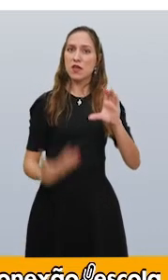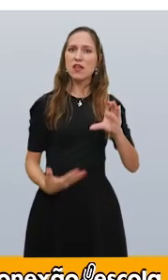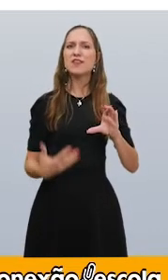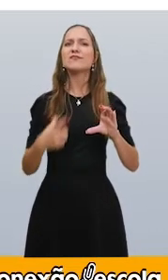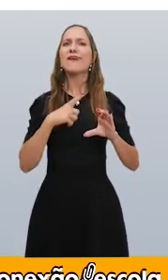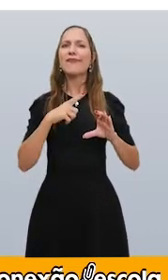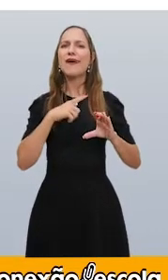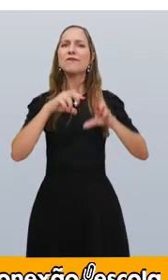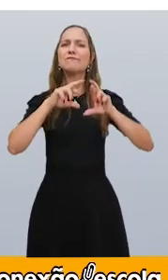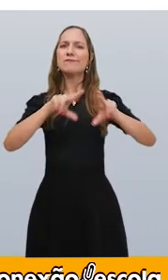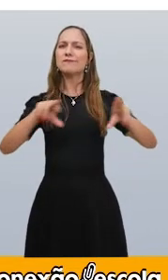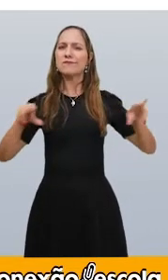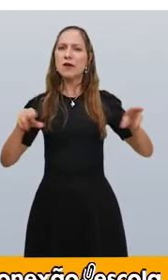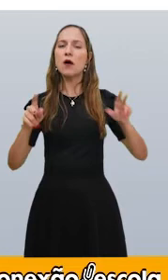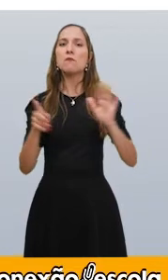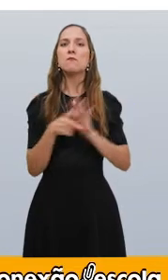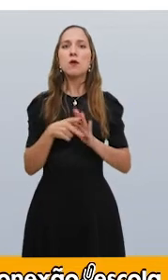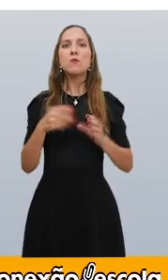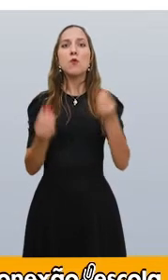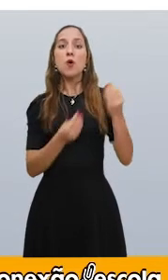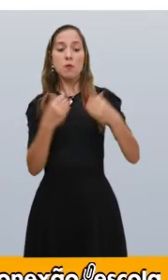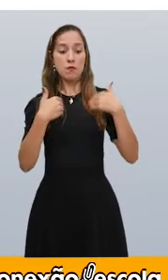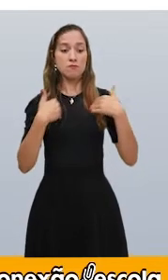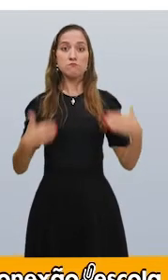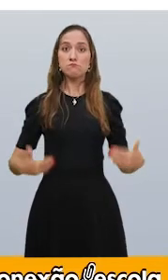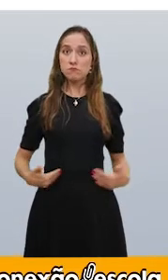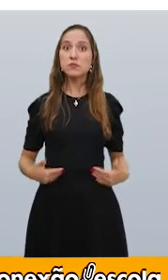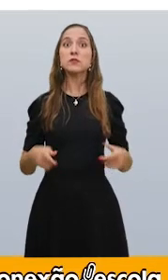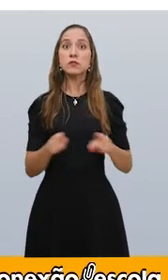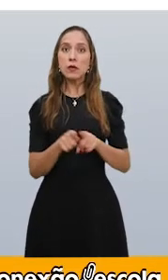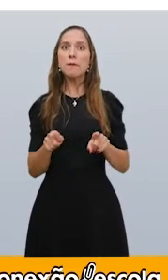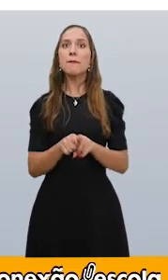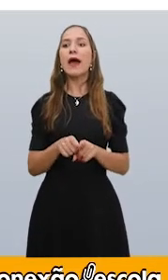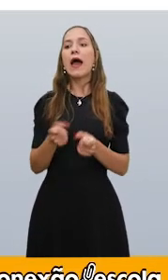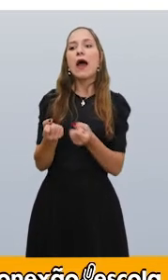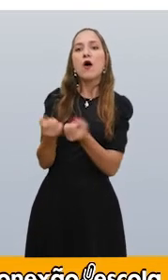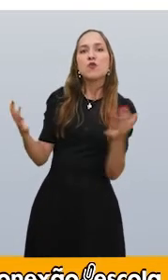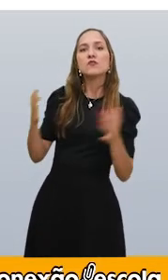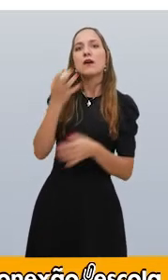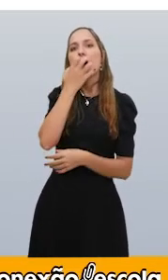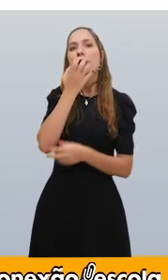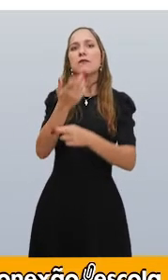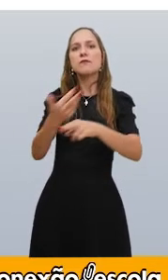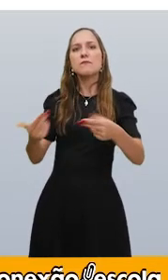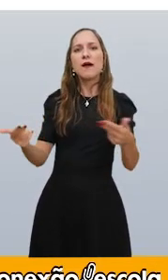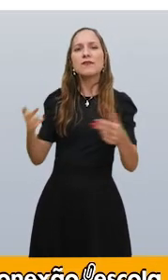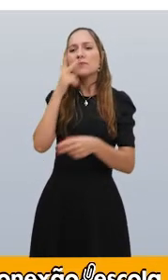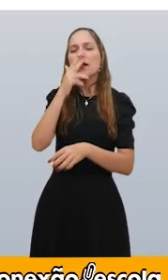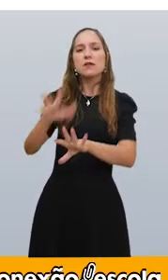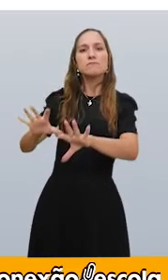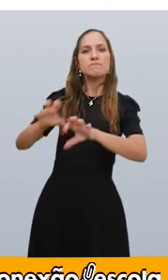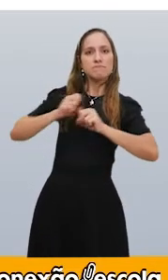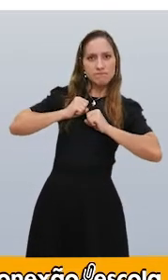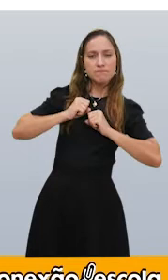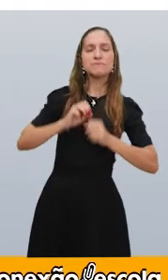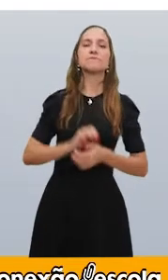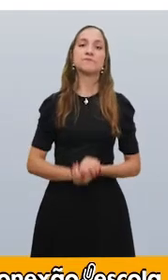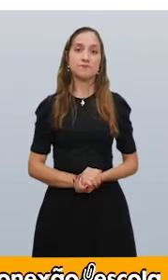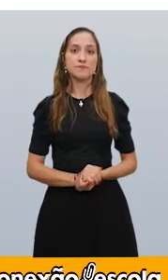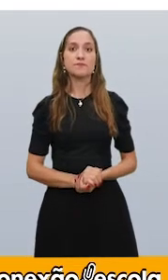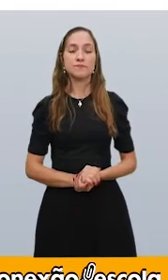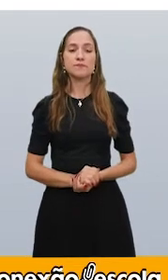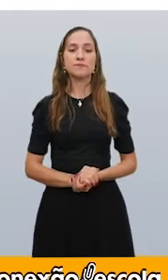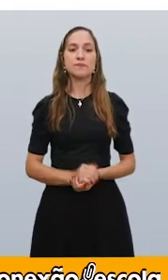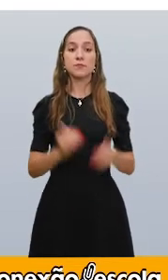se misturam com as feições físicas de alguns animais. 2. São histórias que falam